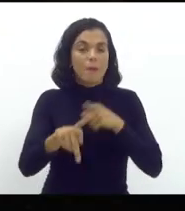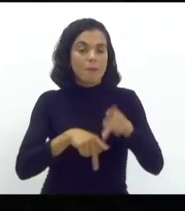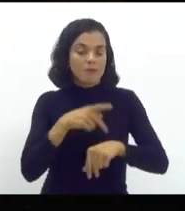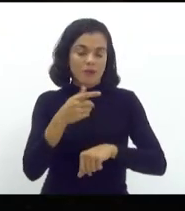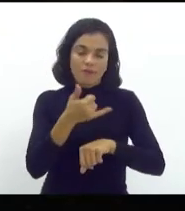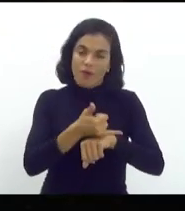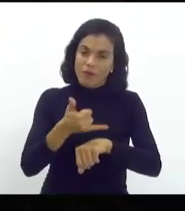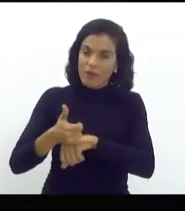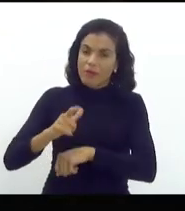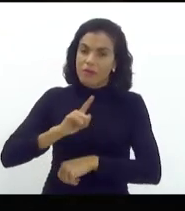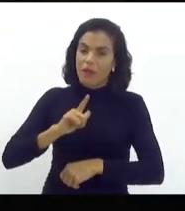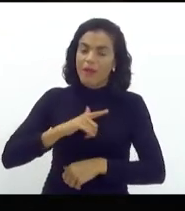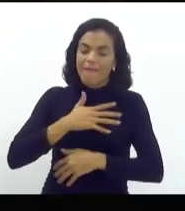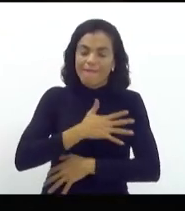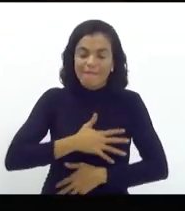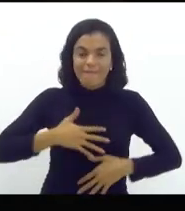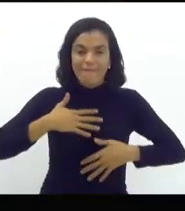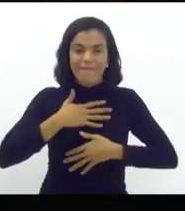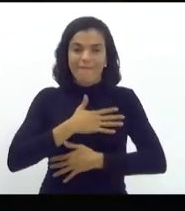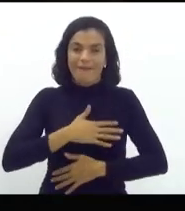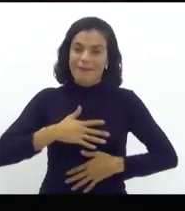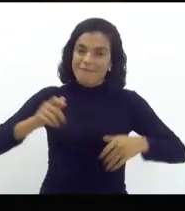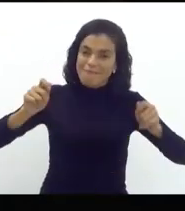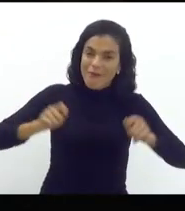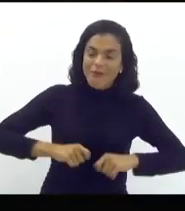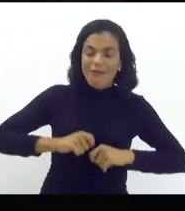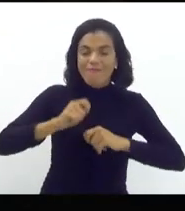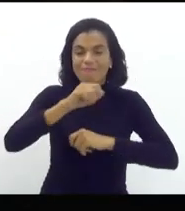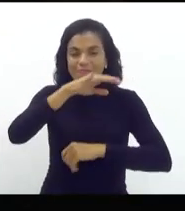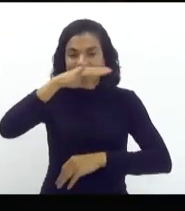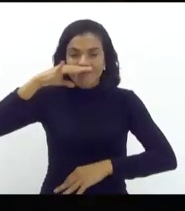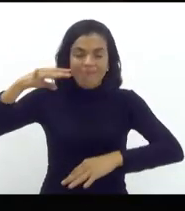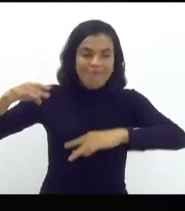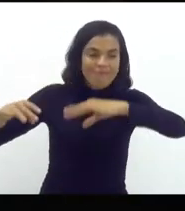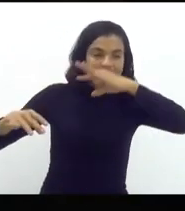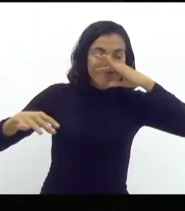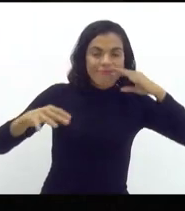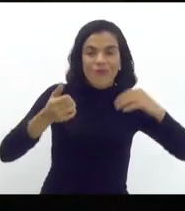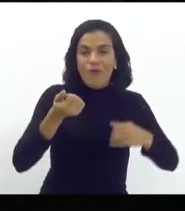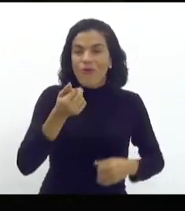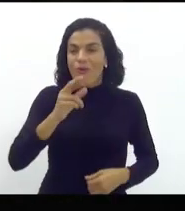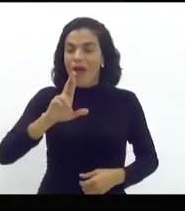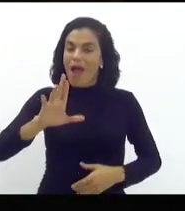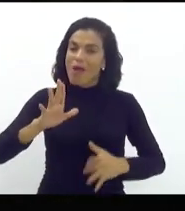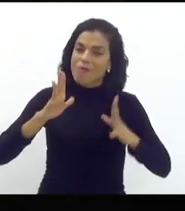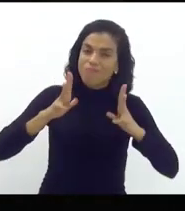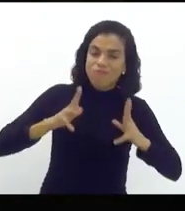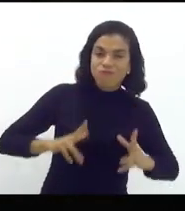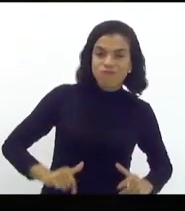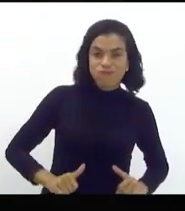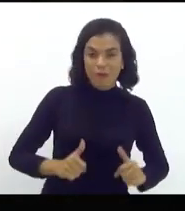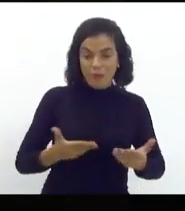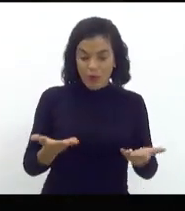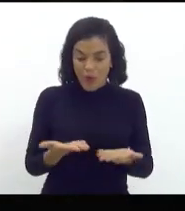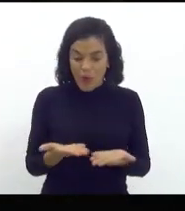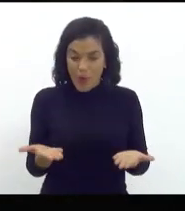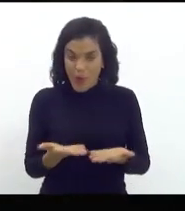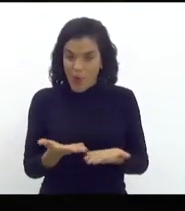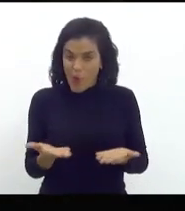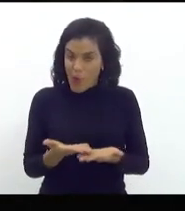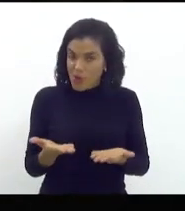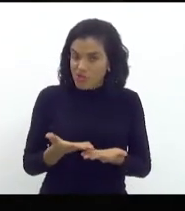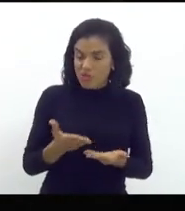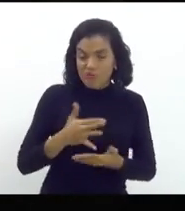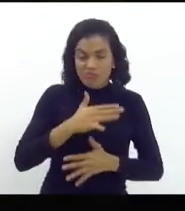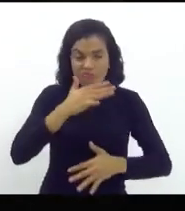tem um Anseio de poder respirar um ar puro cada vez mais pois hoje o ar que tá